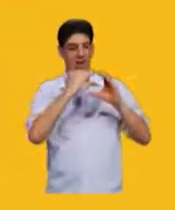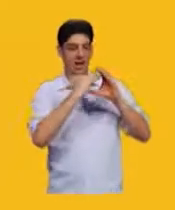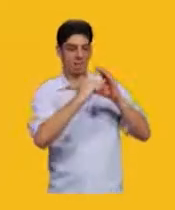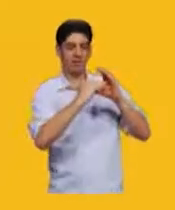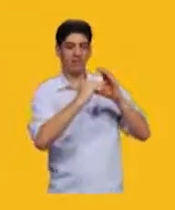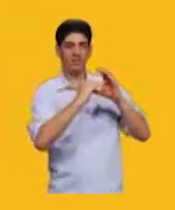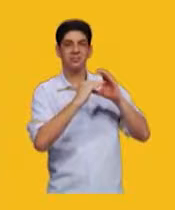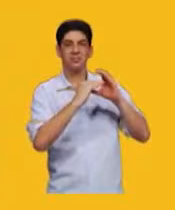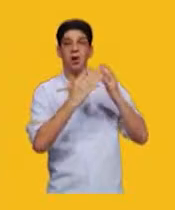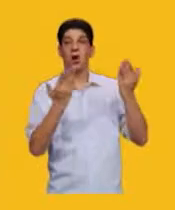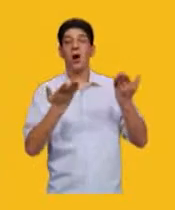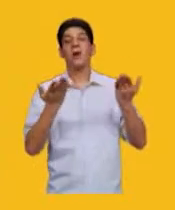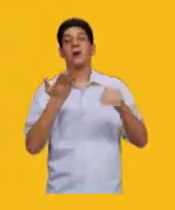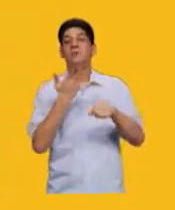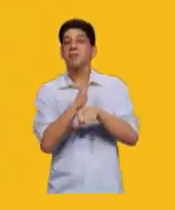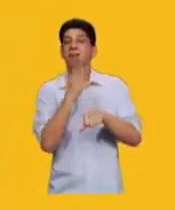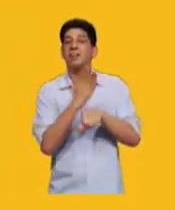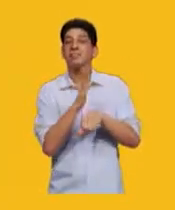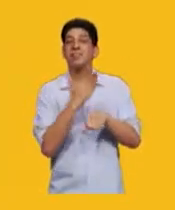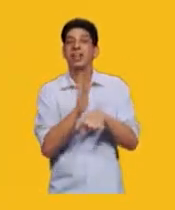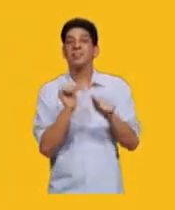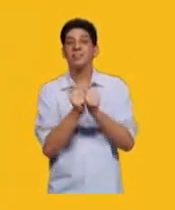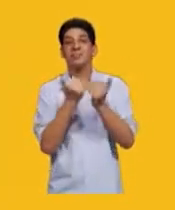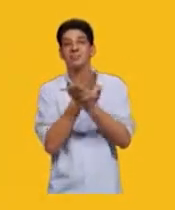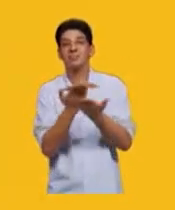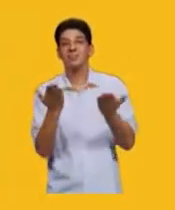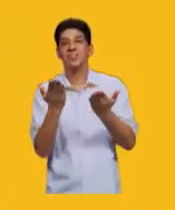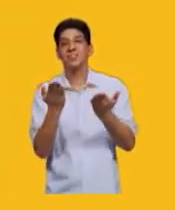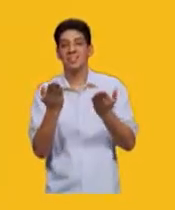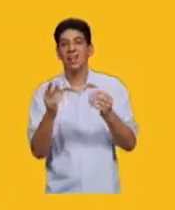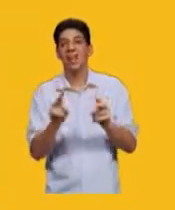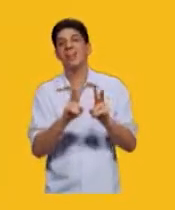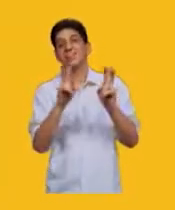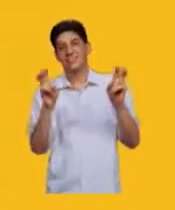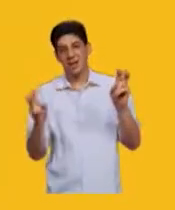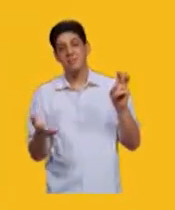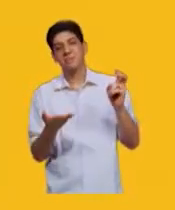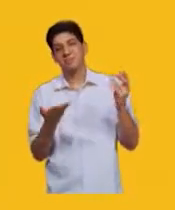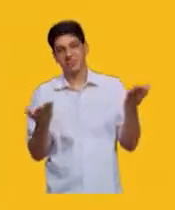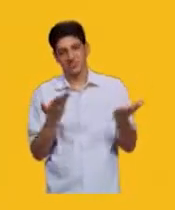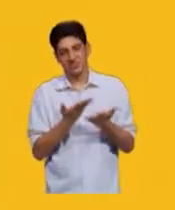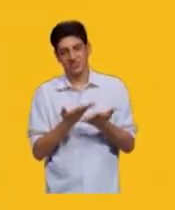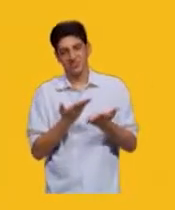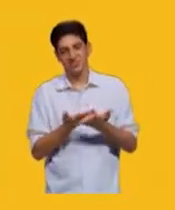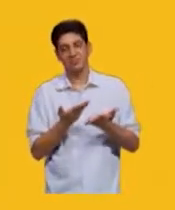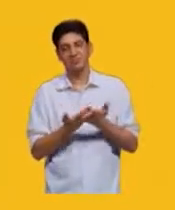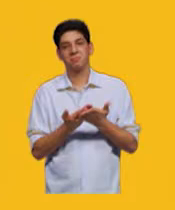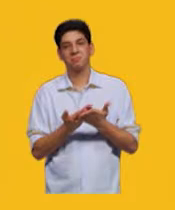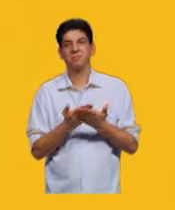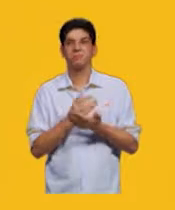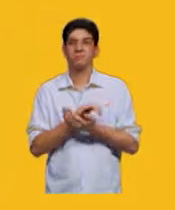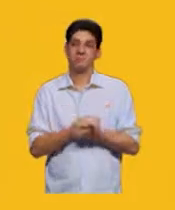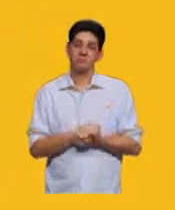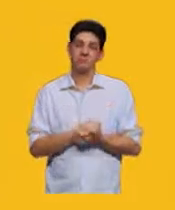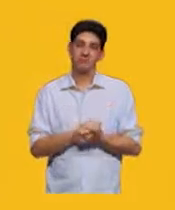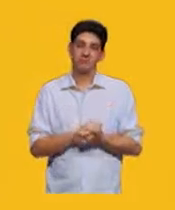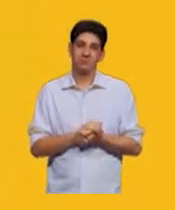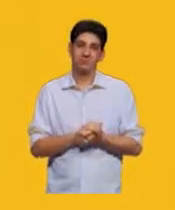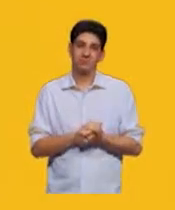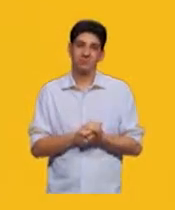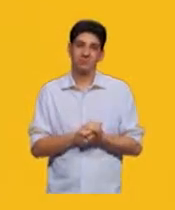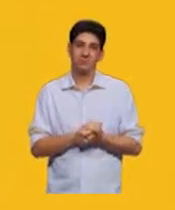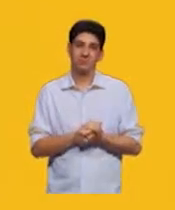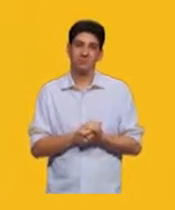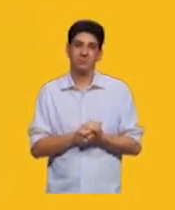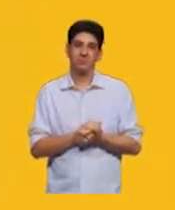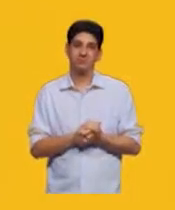queremos praticar um pouquinho com vocês sobre o que vocês aprenderam na aula passada, o que aprenderam na aula de